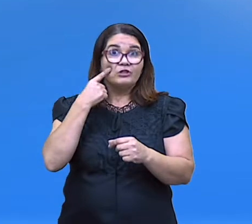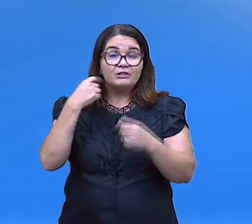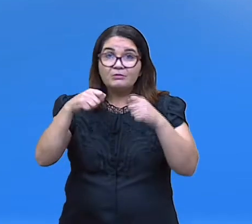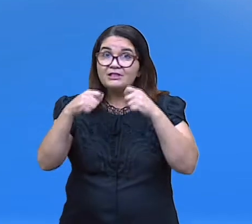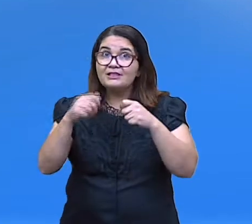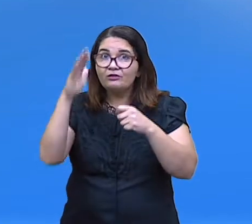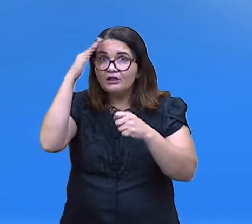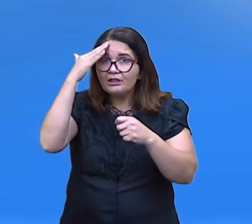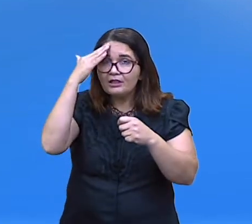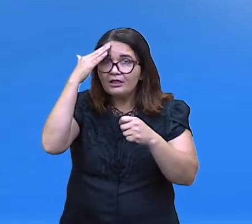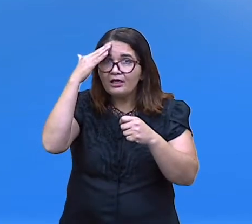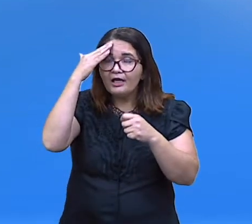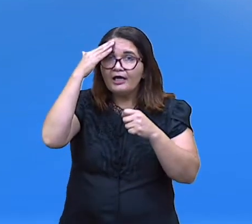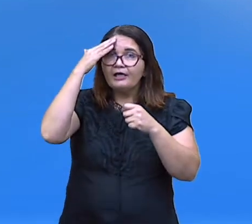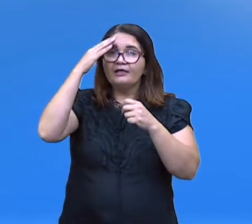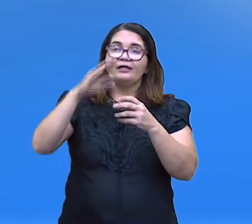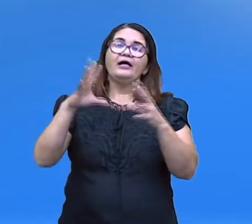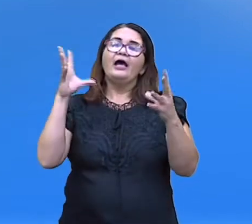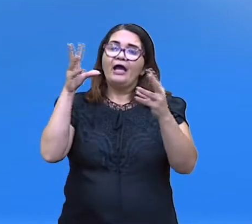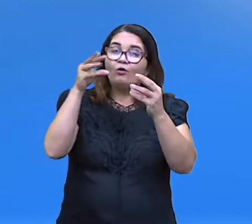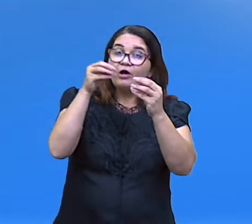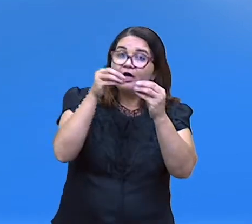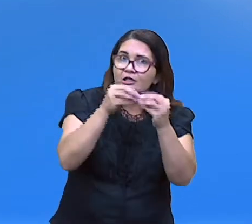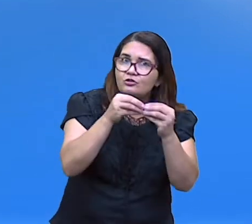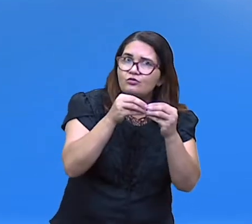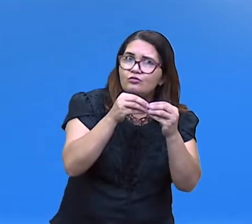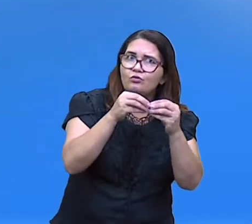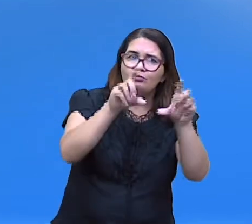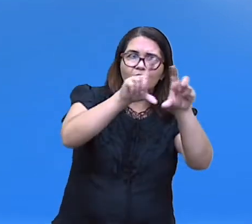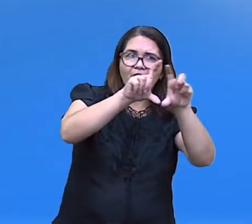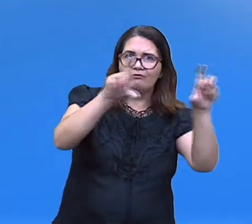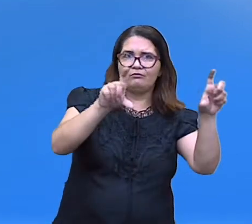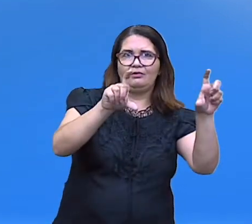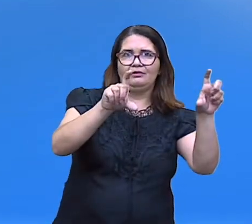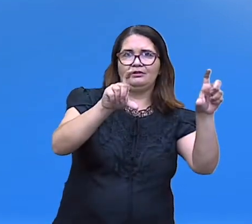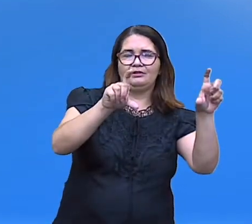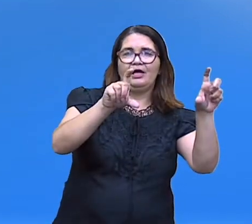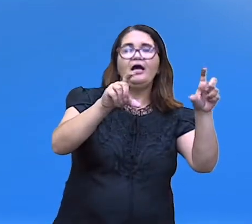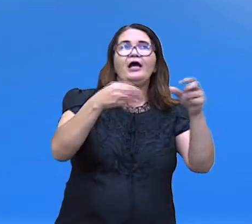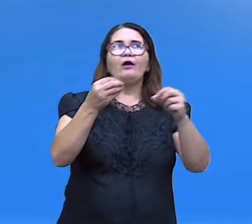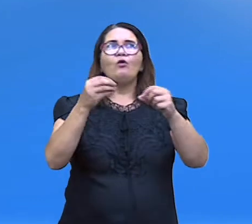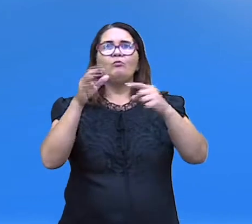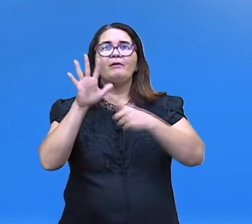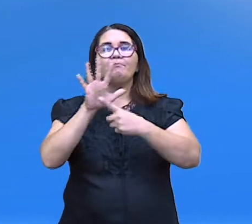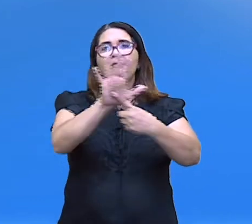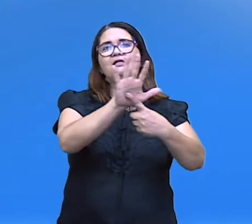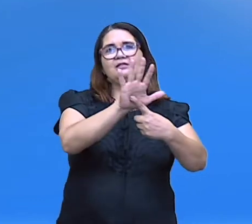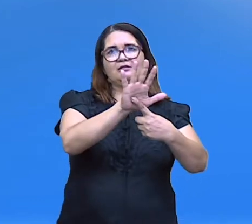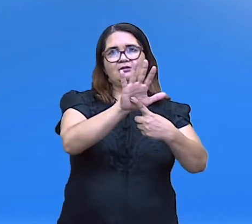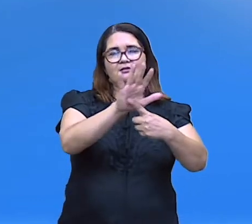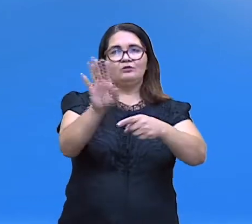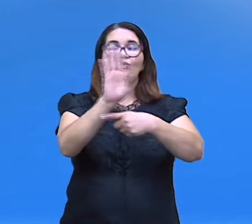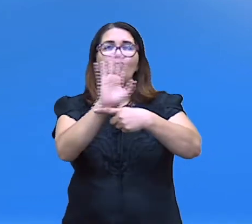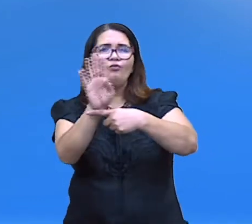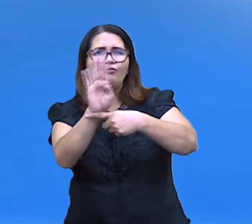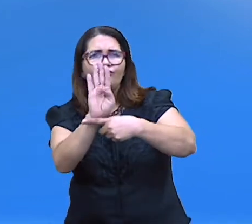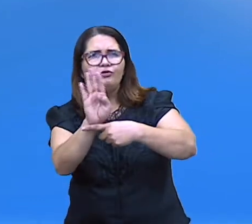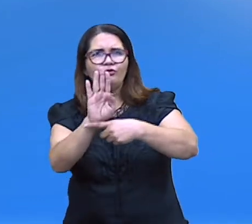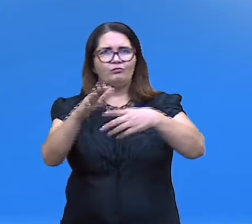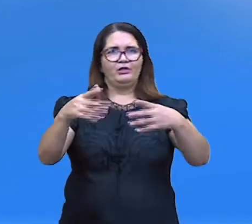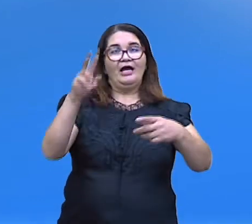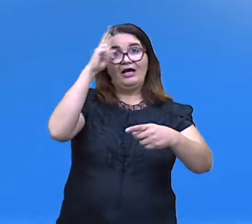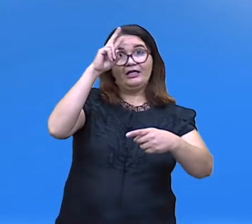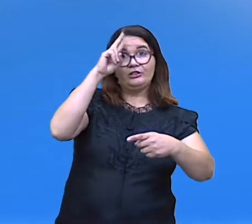É diferente. Pelo menos para alguns profissionais aí, escritores, que consideram que há diferença entre